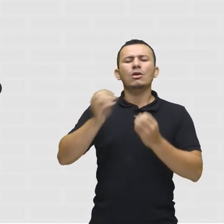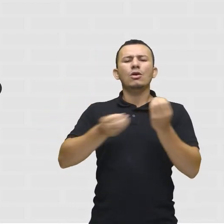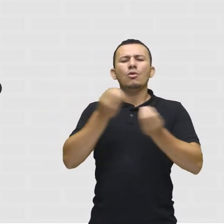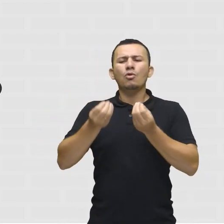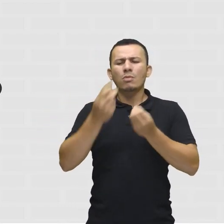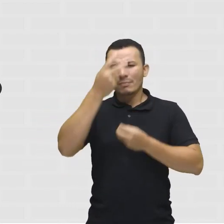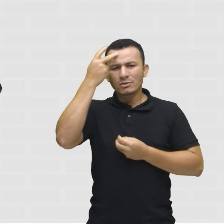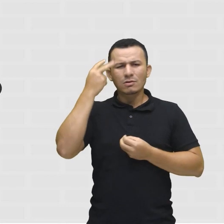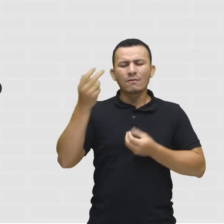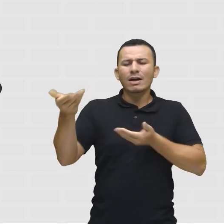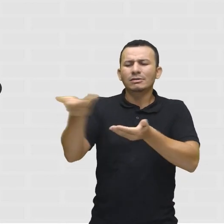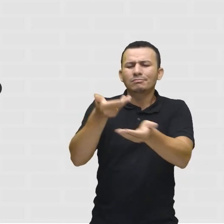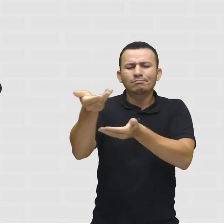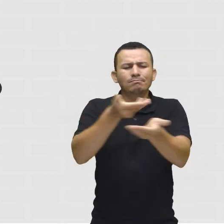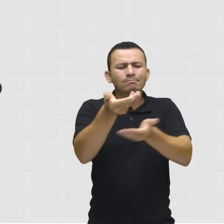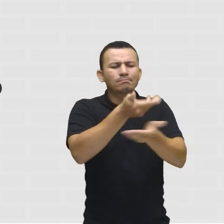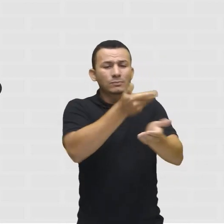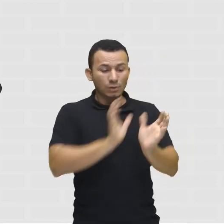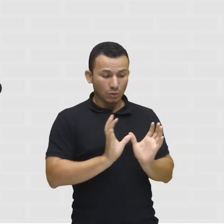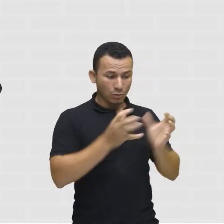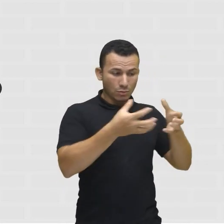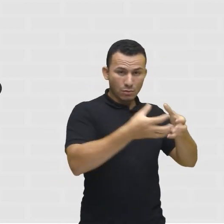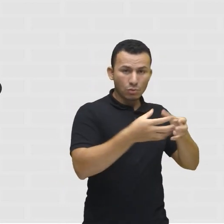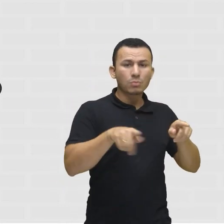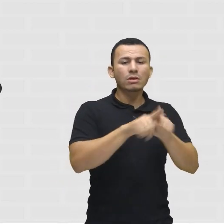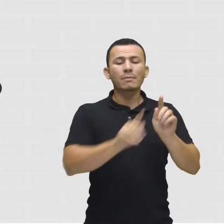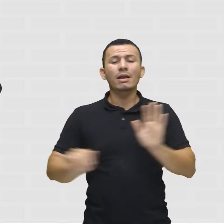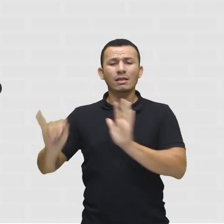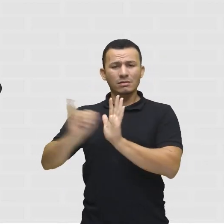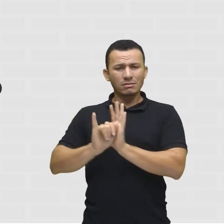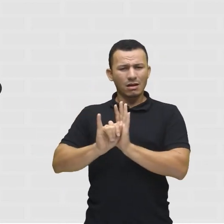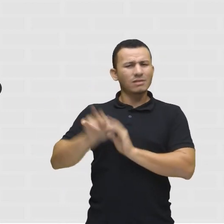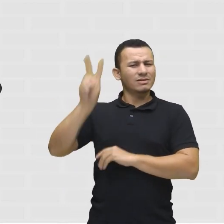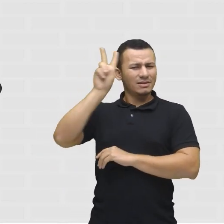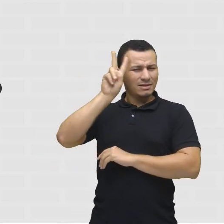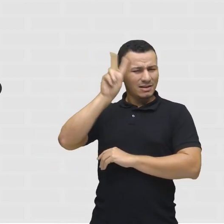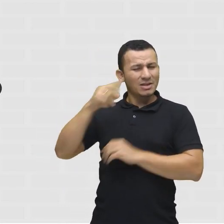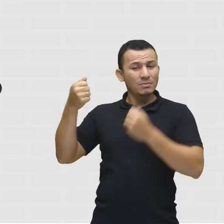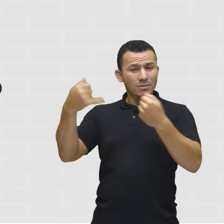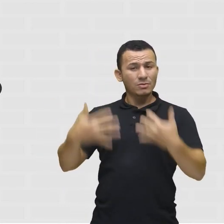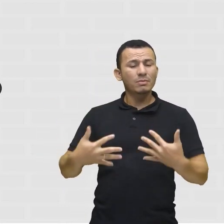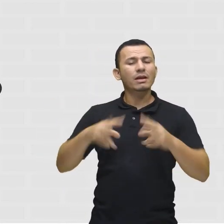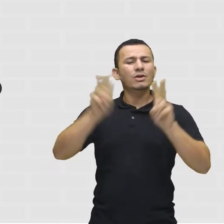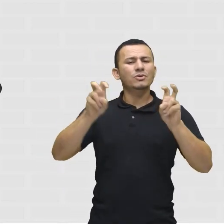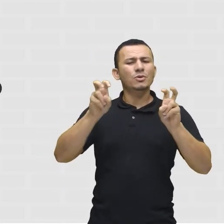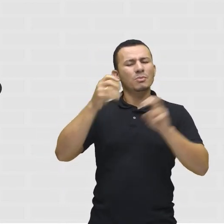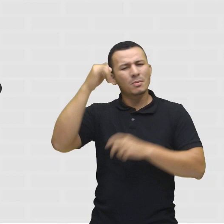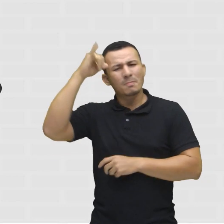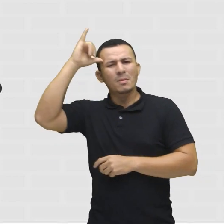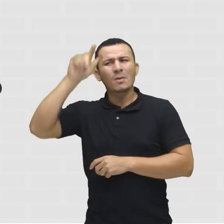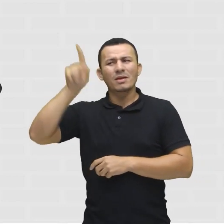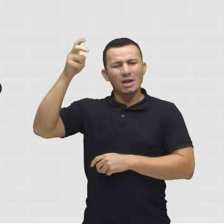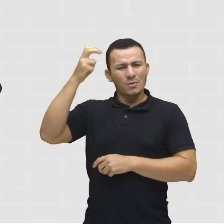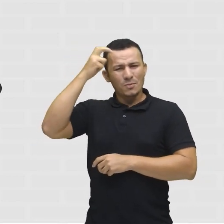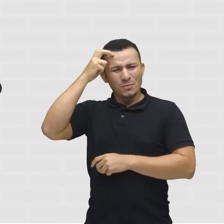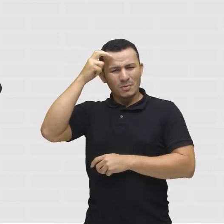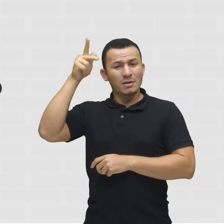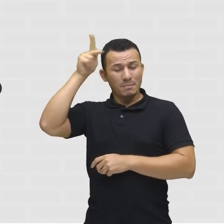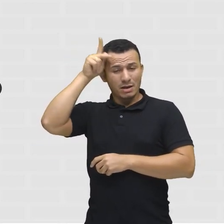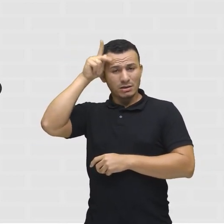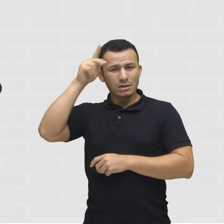de grupos e identidades. Aquilo que a professora Lúcia falou, a questão do boi-bumbá, é o saber,